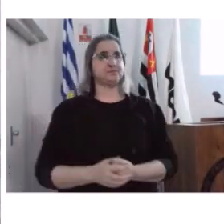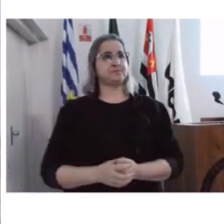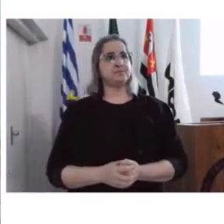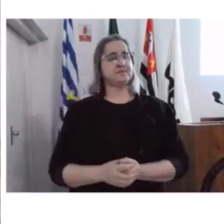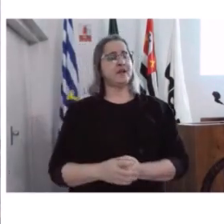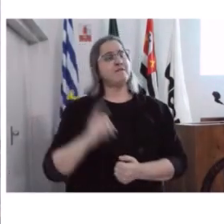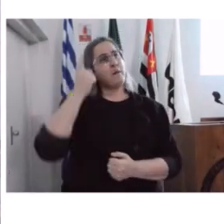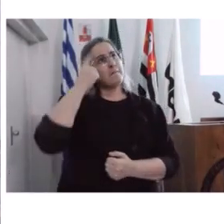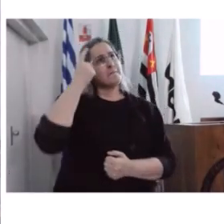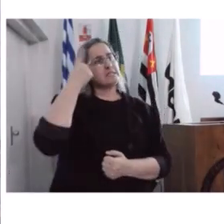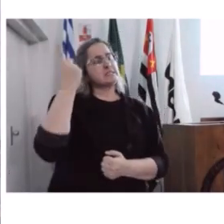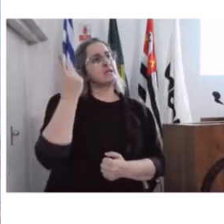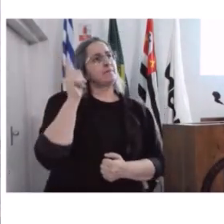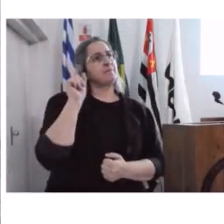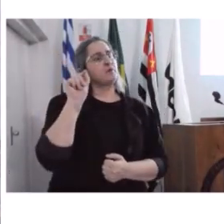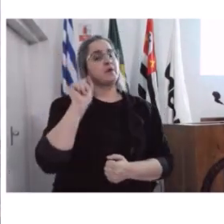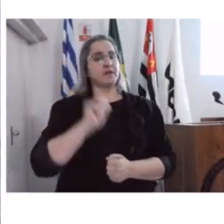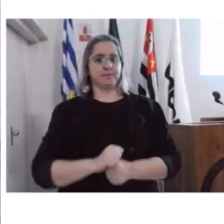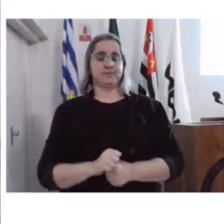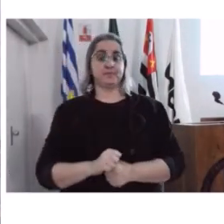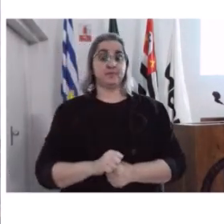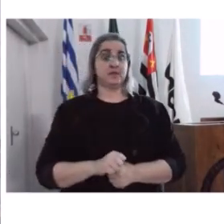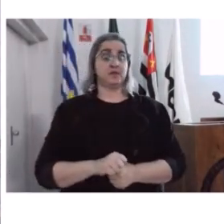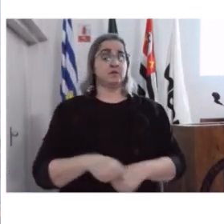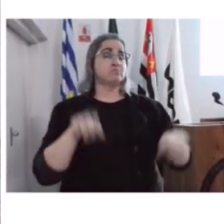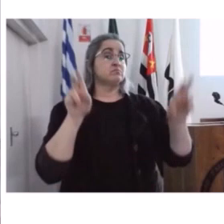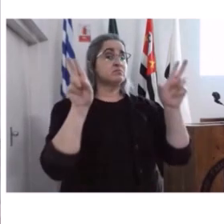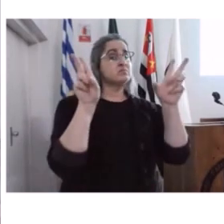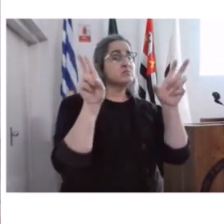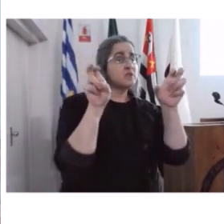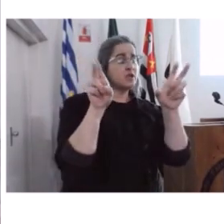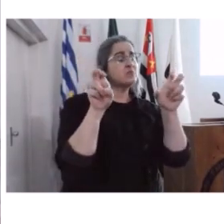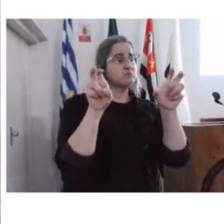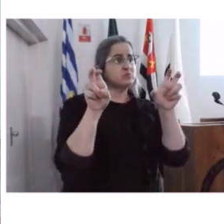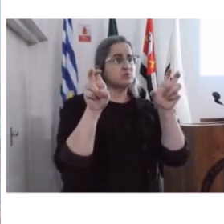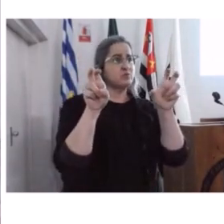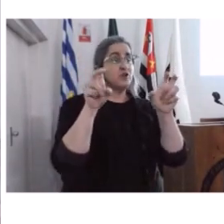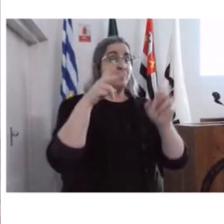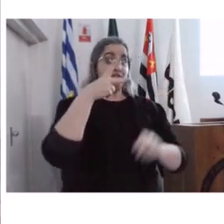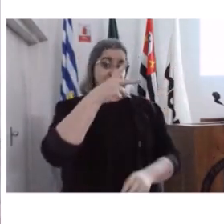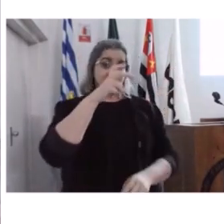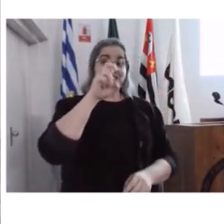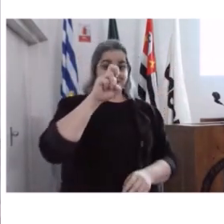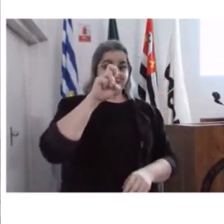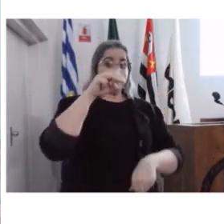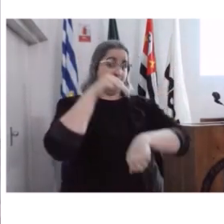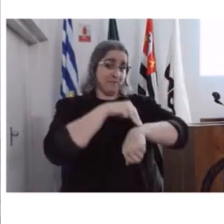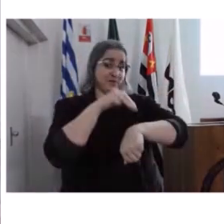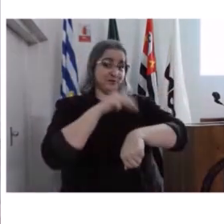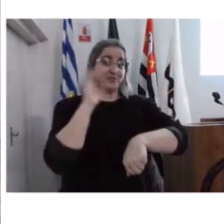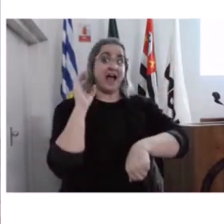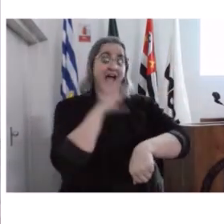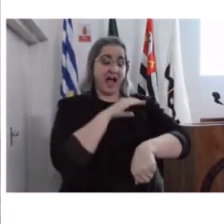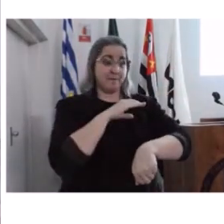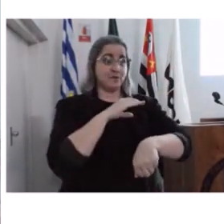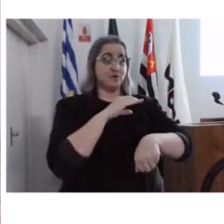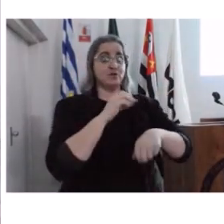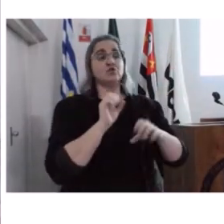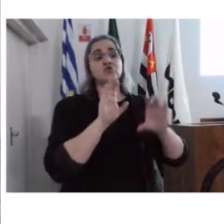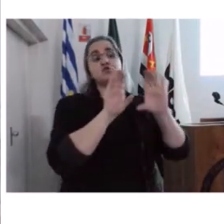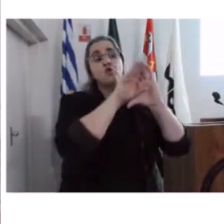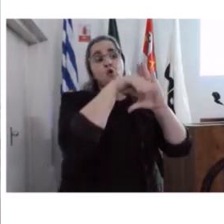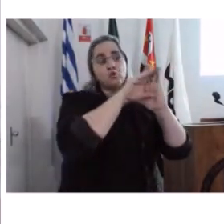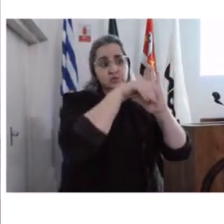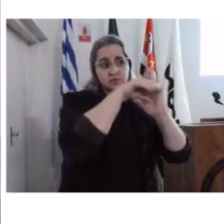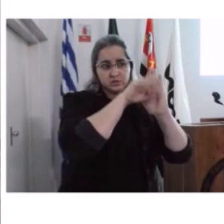vamos analisar, né? Então, eu vou vou tentar em 25 minutos falar sobre os conceitos, né?